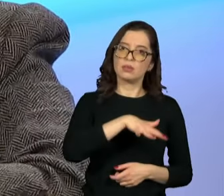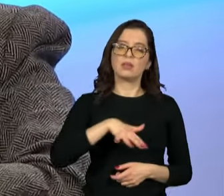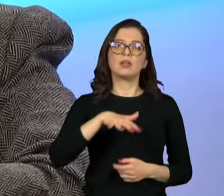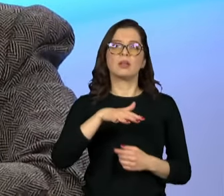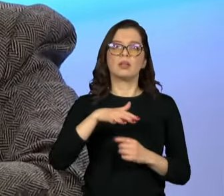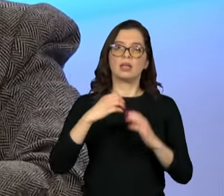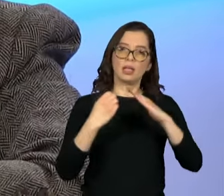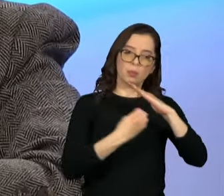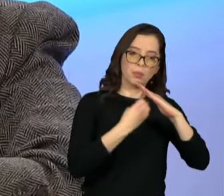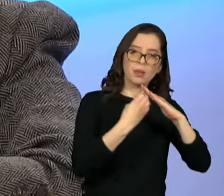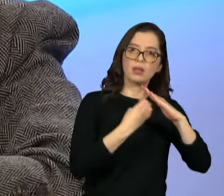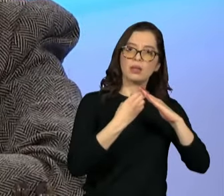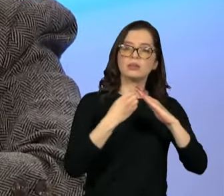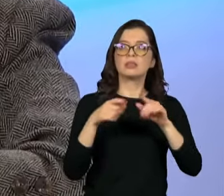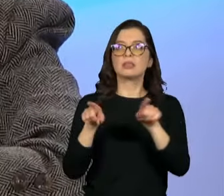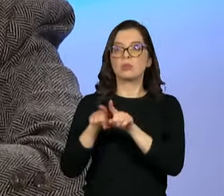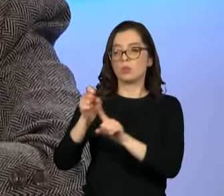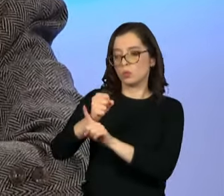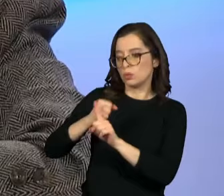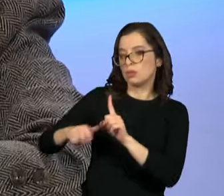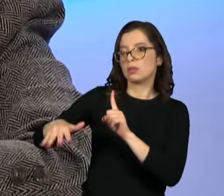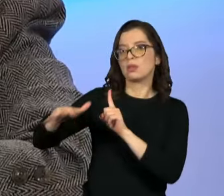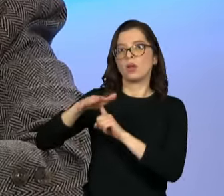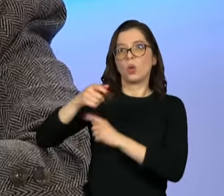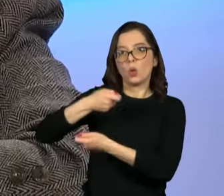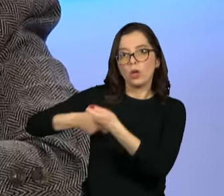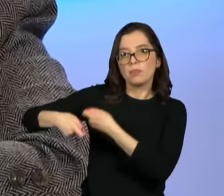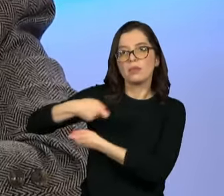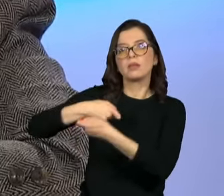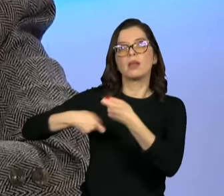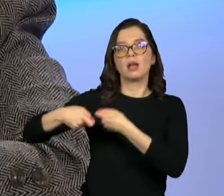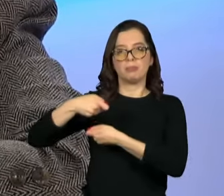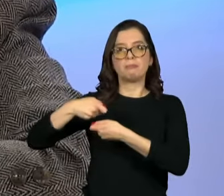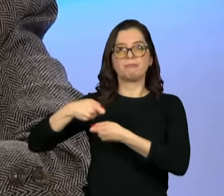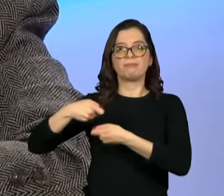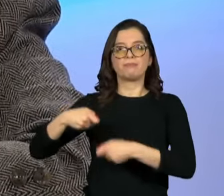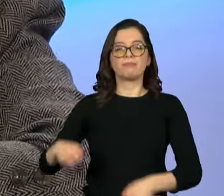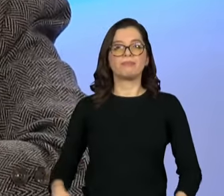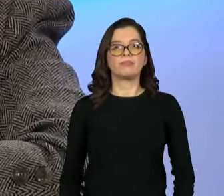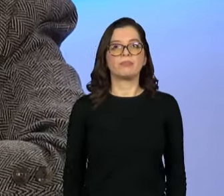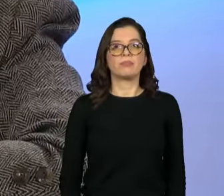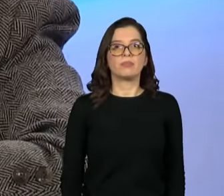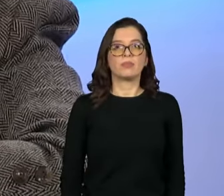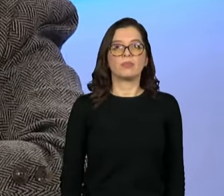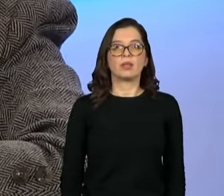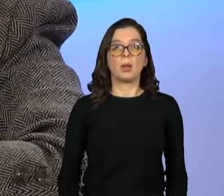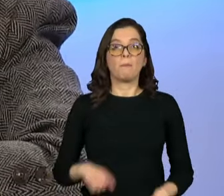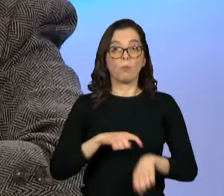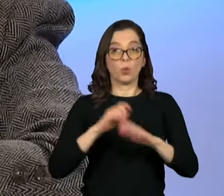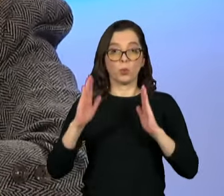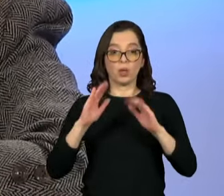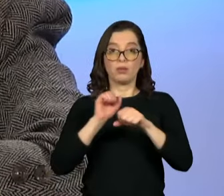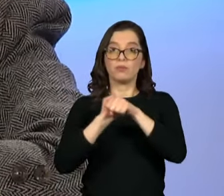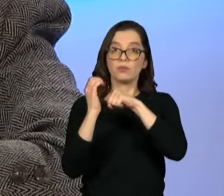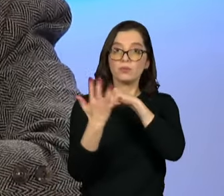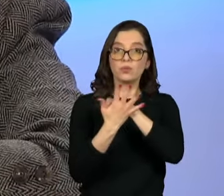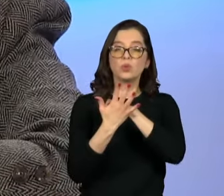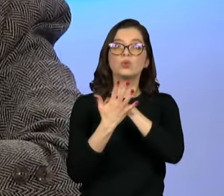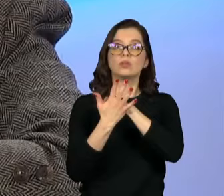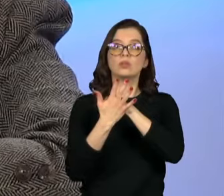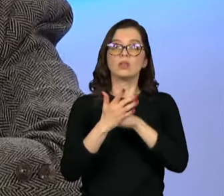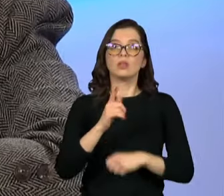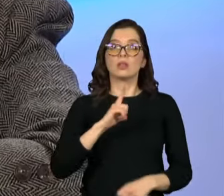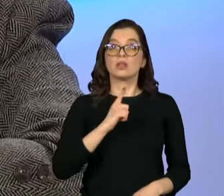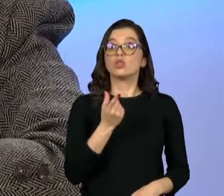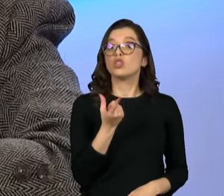outra versão do que o dinheiro não compra só com as coisas que a gente passou durante a pandemia, né? É, quando eu me formei,